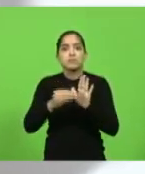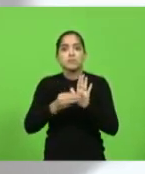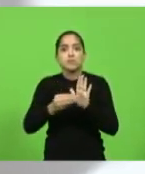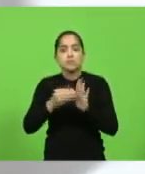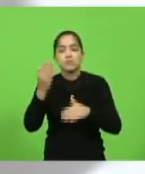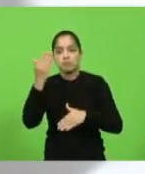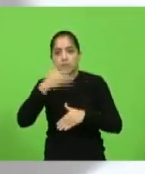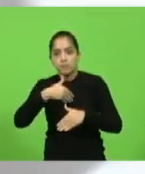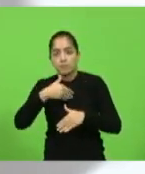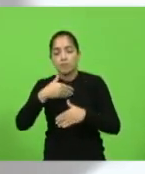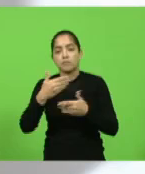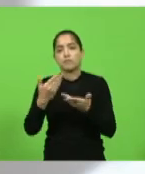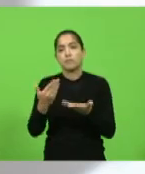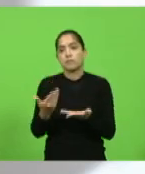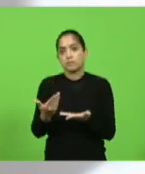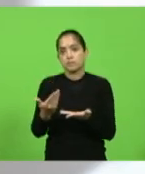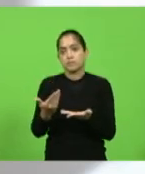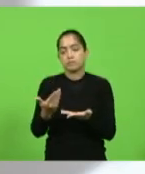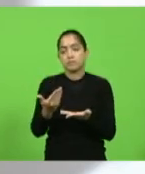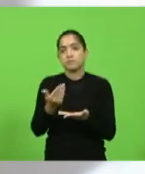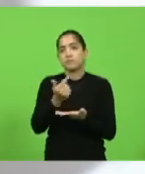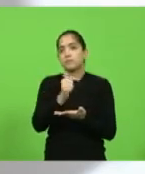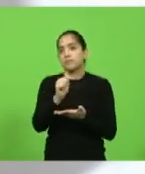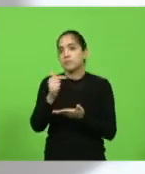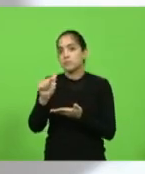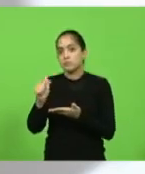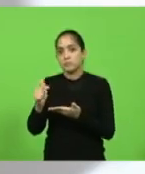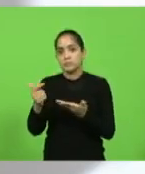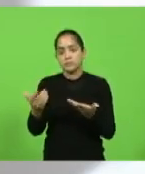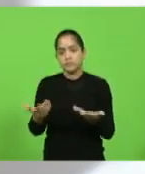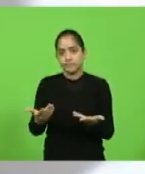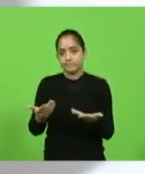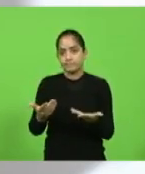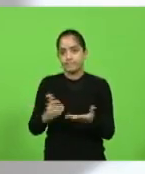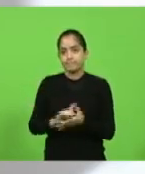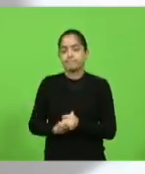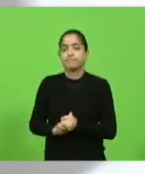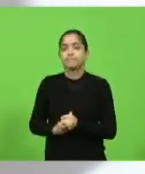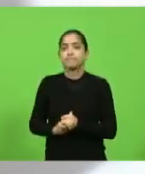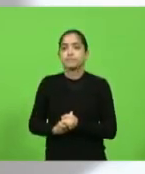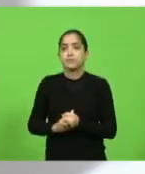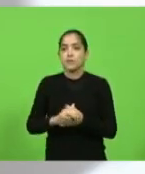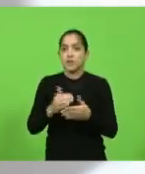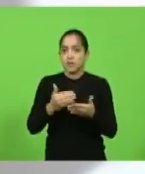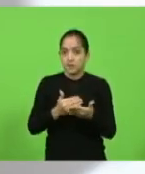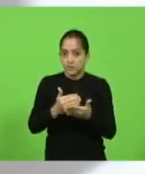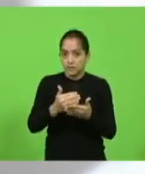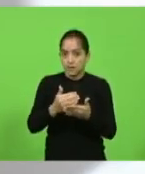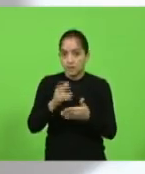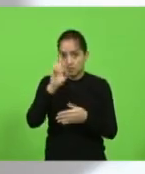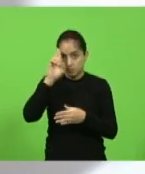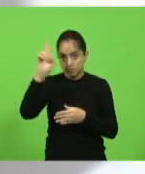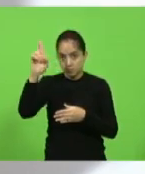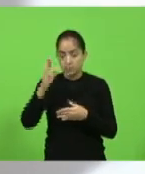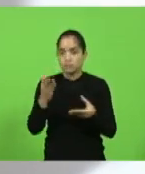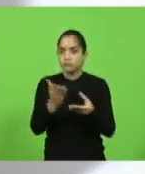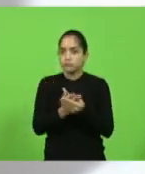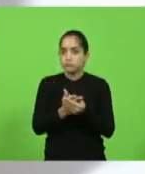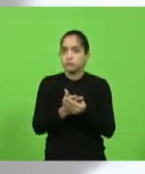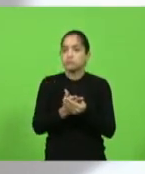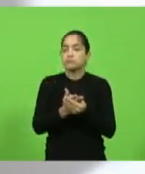informativas, não há outra alternativa ao magistrado, condutor do processo, se não acolher a promoção